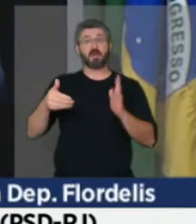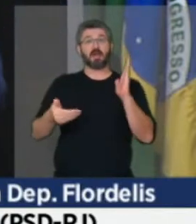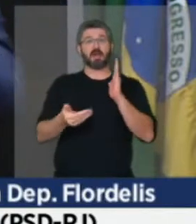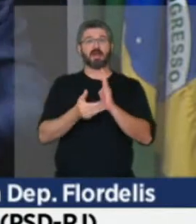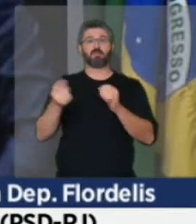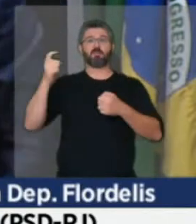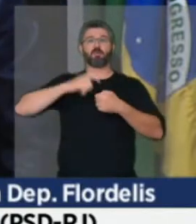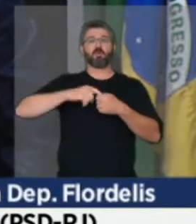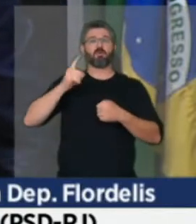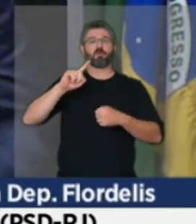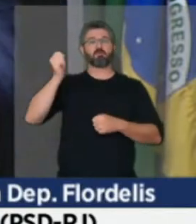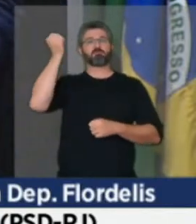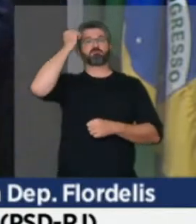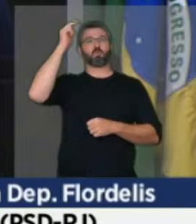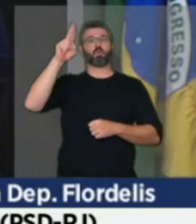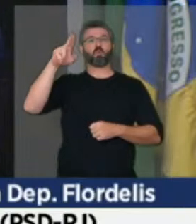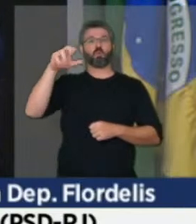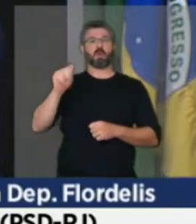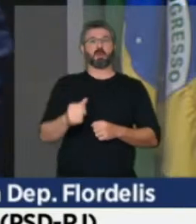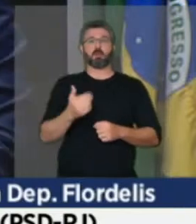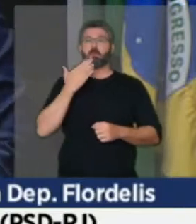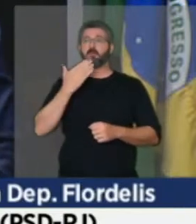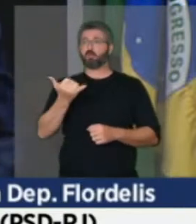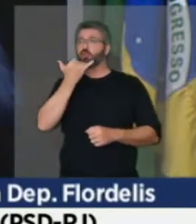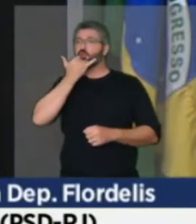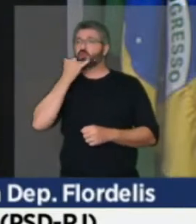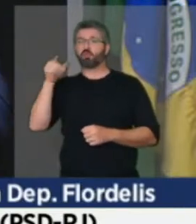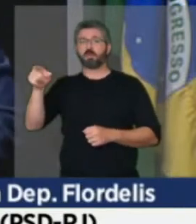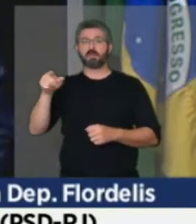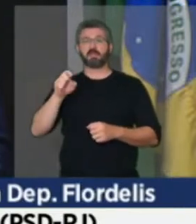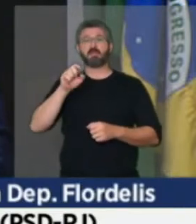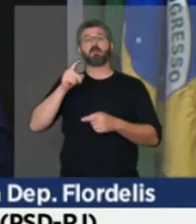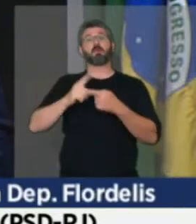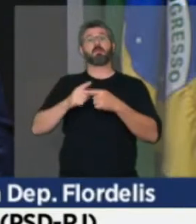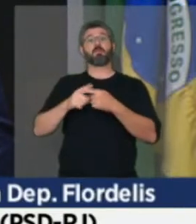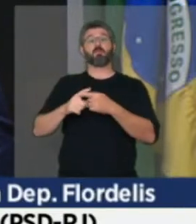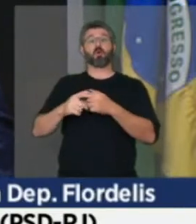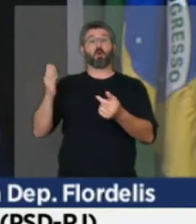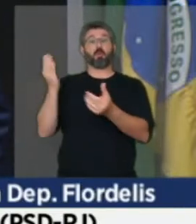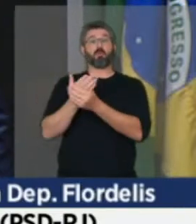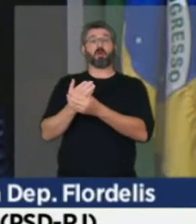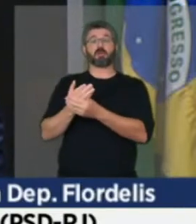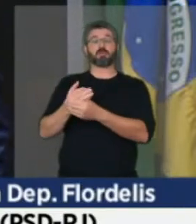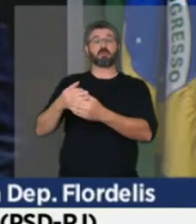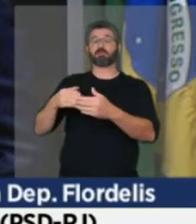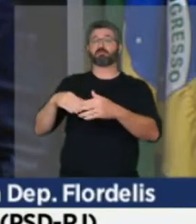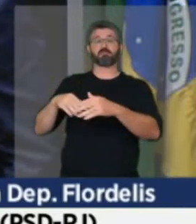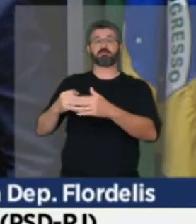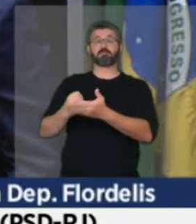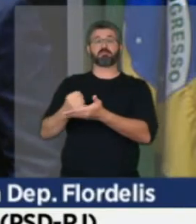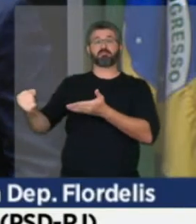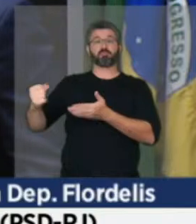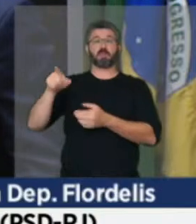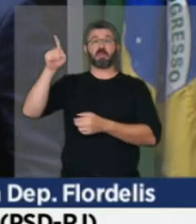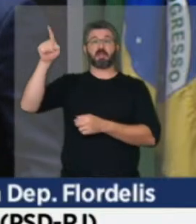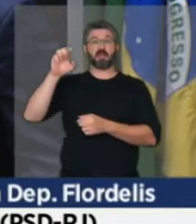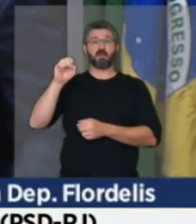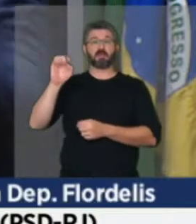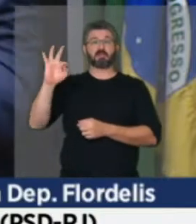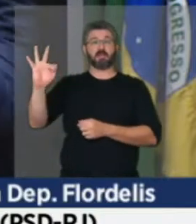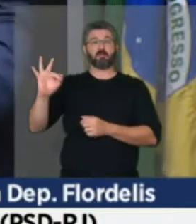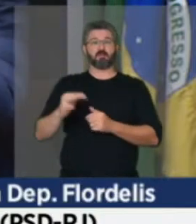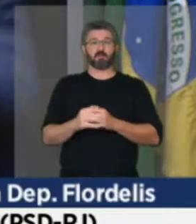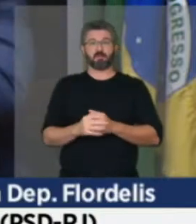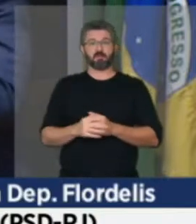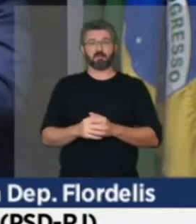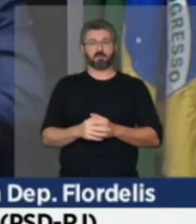voltaria atrás para pedir-lhe desculpas quando o inquérito foi arquivado pelo Supremo Tribunal.